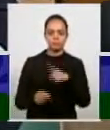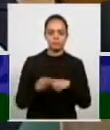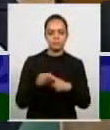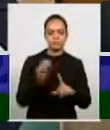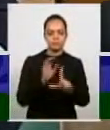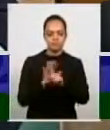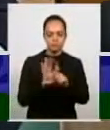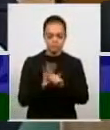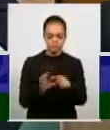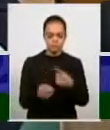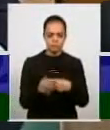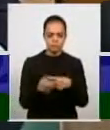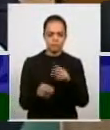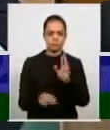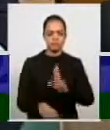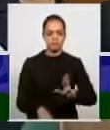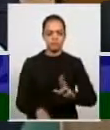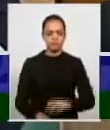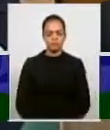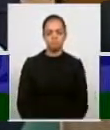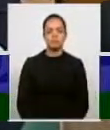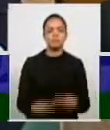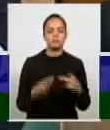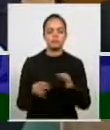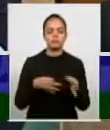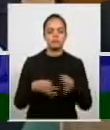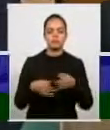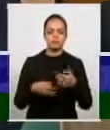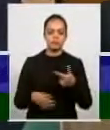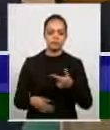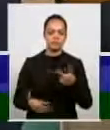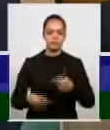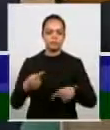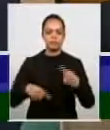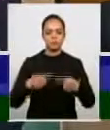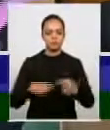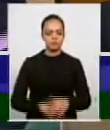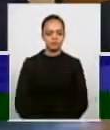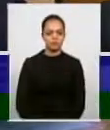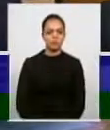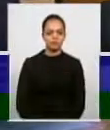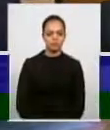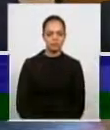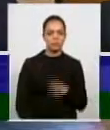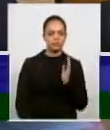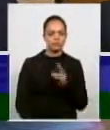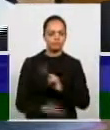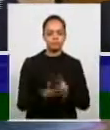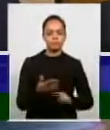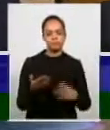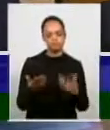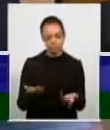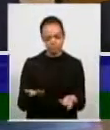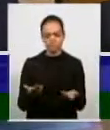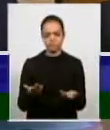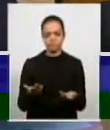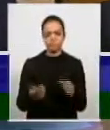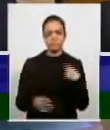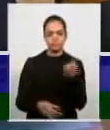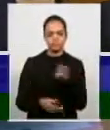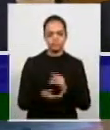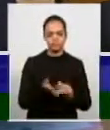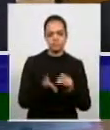do município de Uberlândia. Essa matéria está em segunda discussão. uma vez que já foi lida pelo